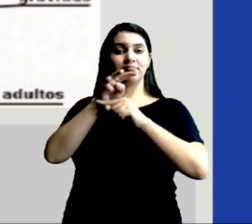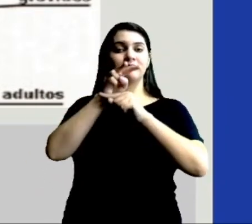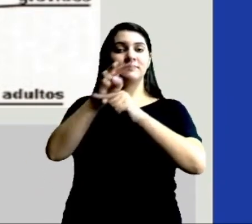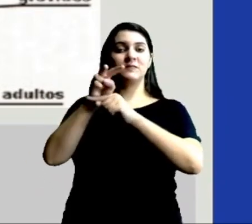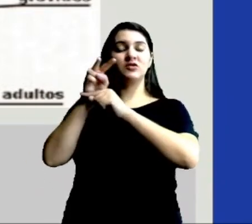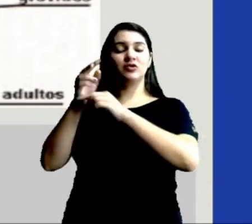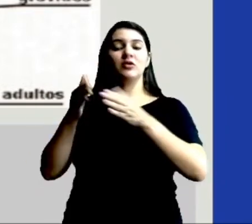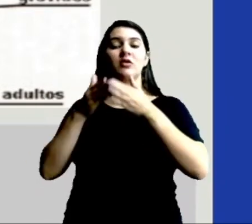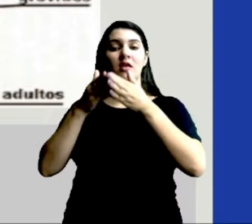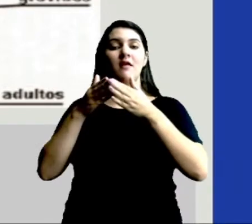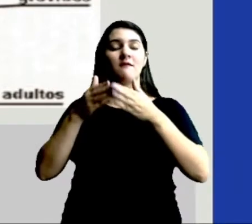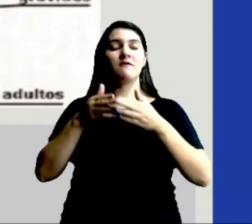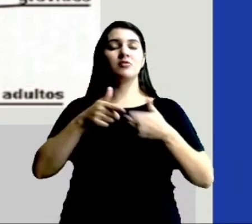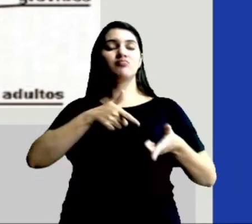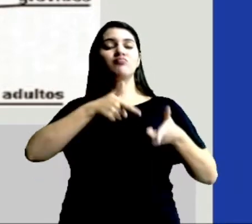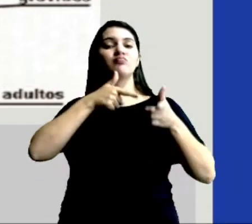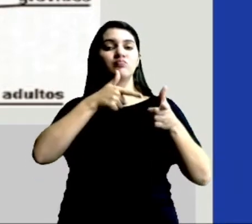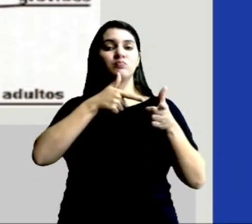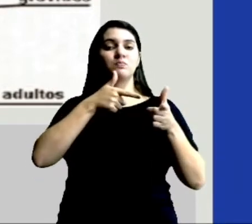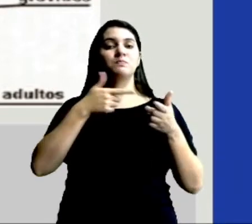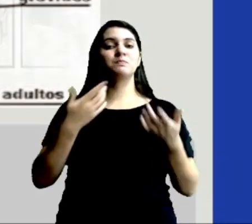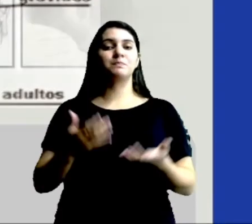do navio armadas.